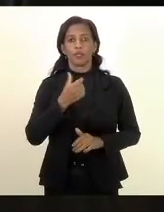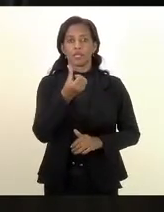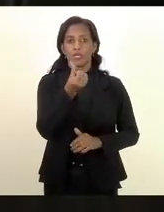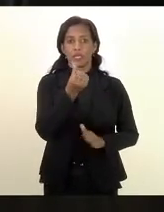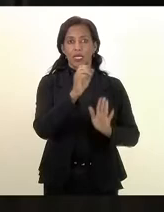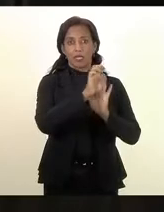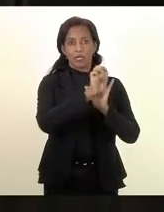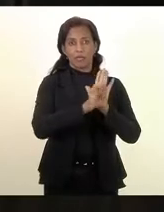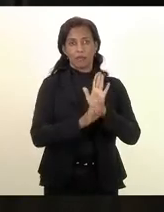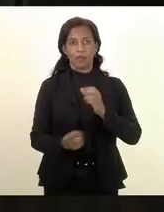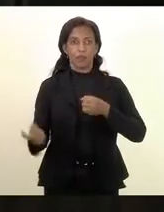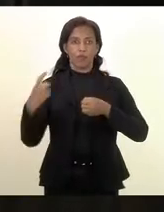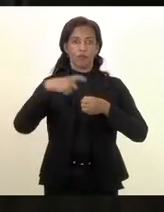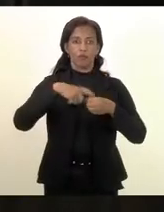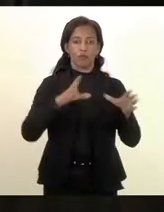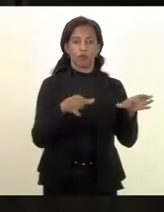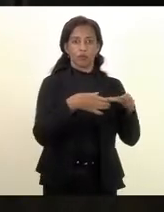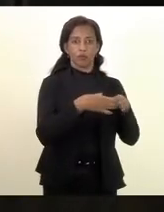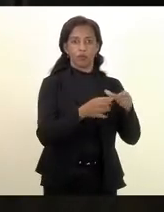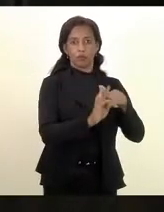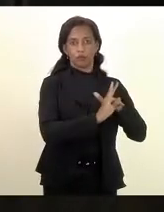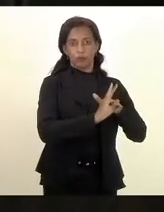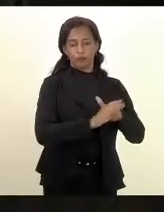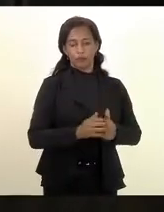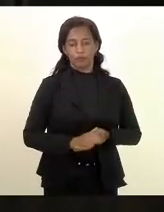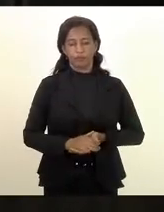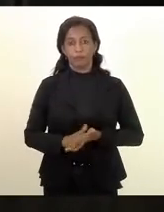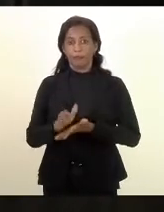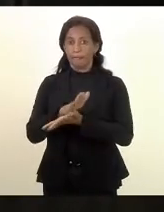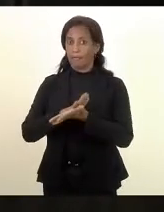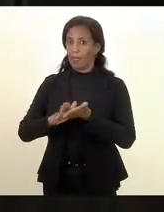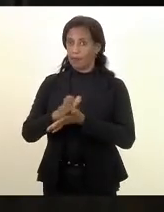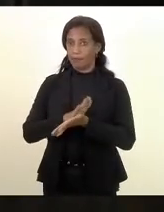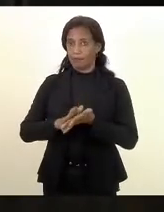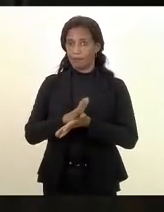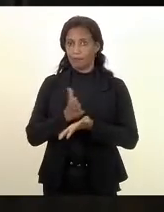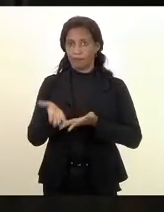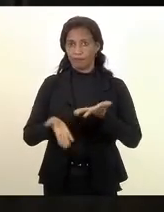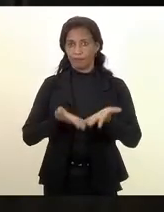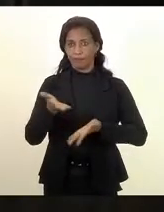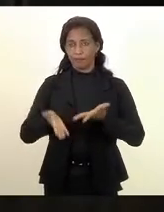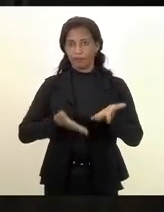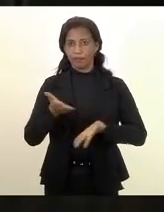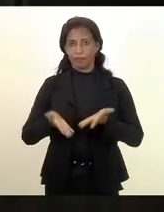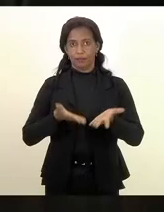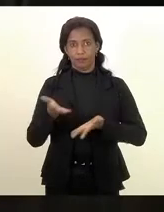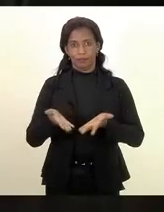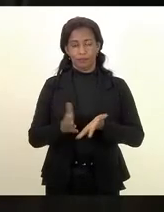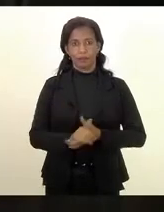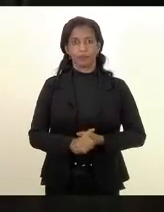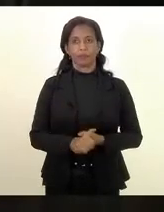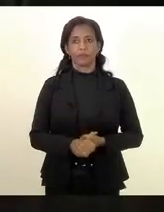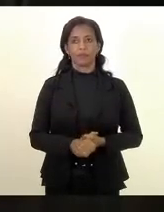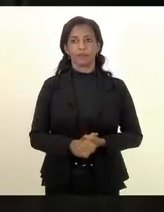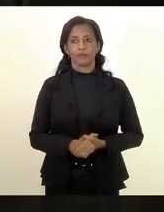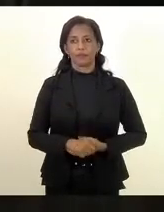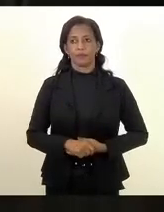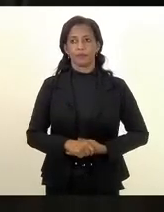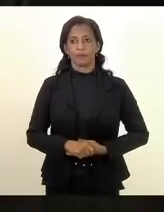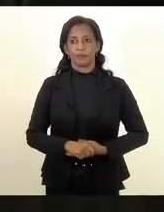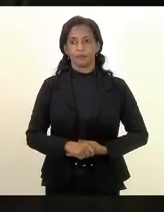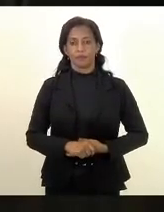emendas e retorno às comissões técnicas nada mais havendo a tratar nada mais havendo a tratar